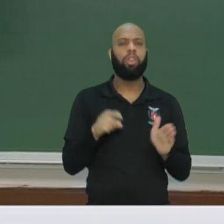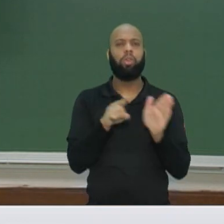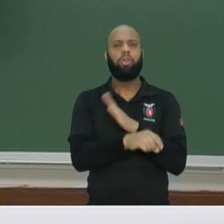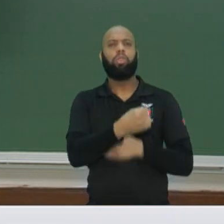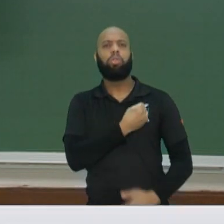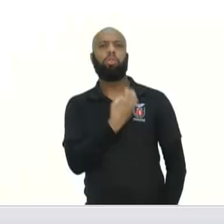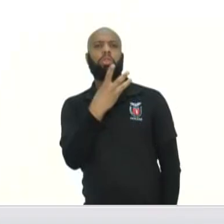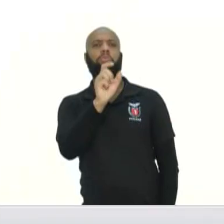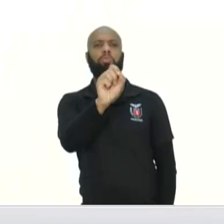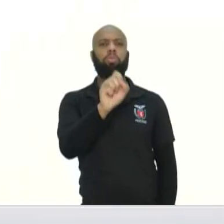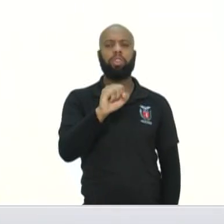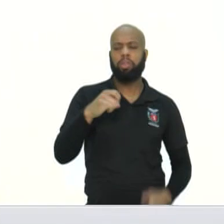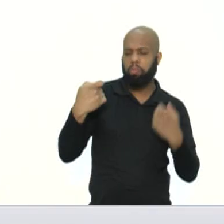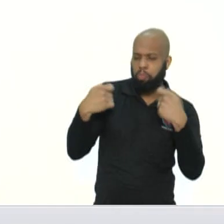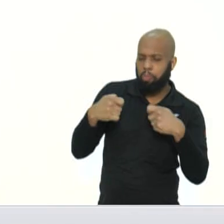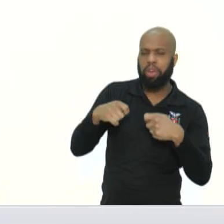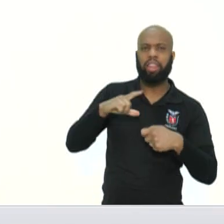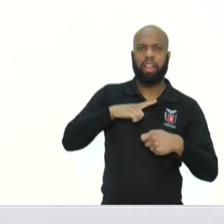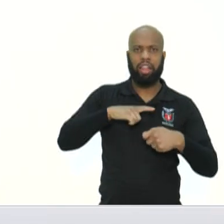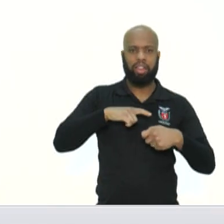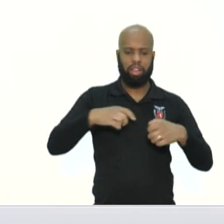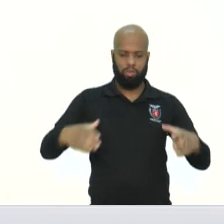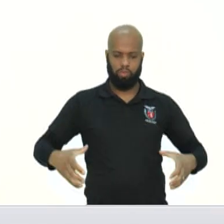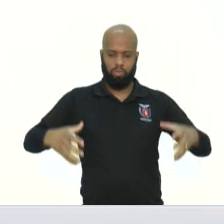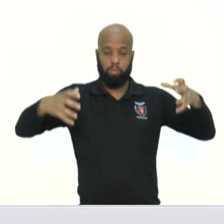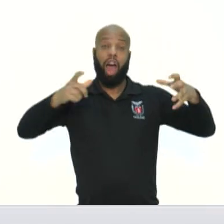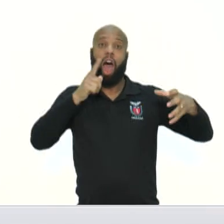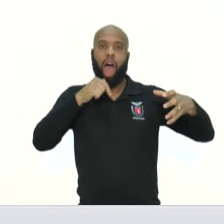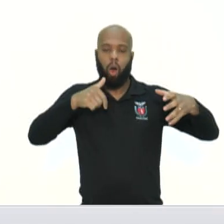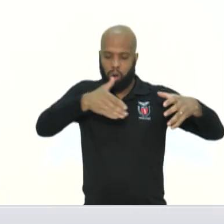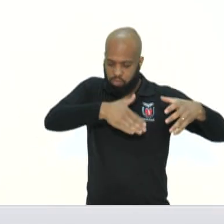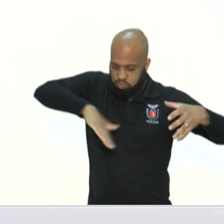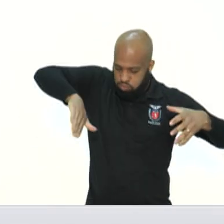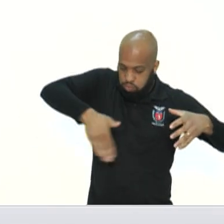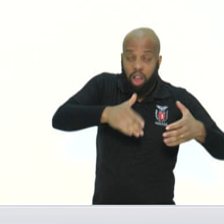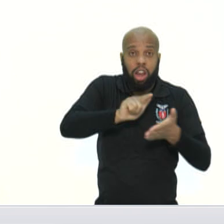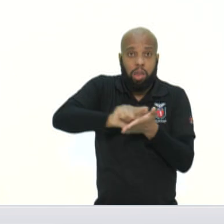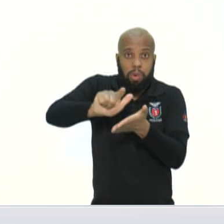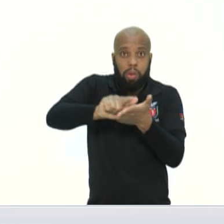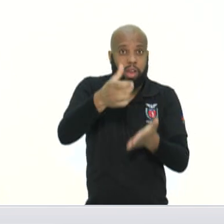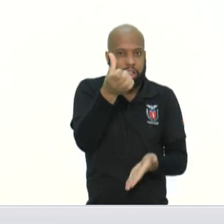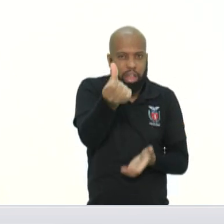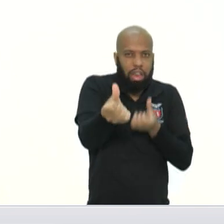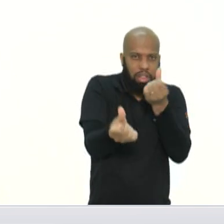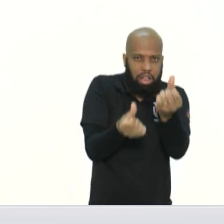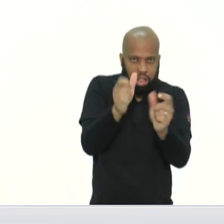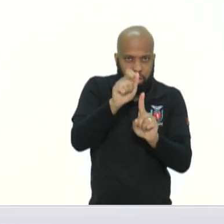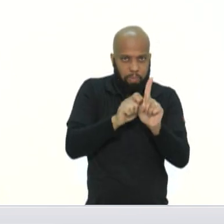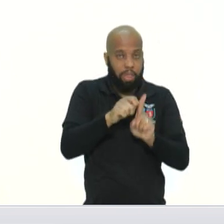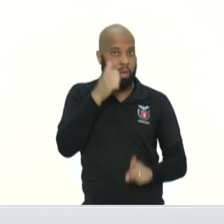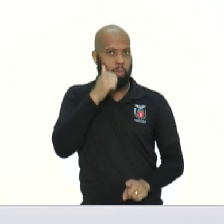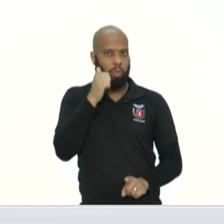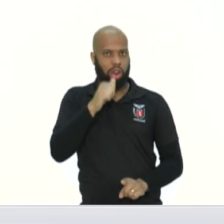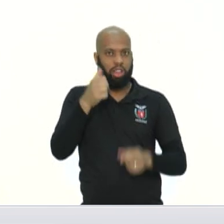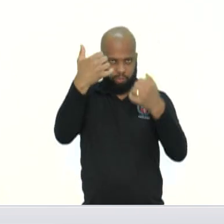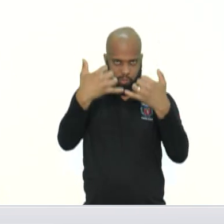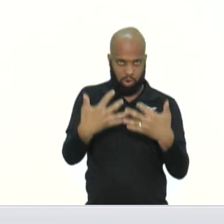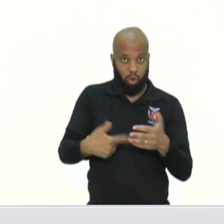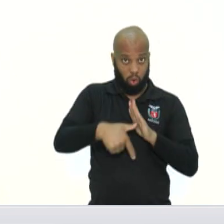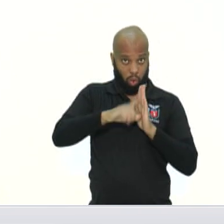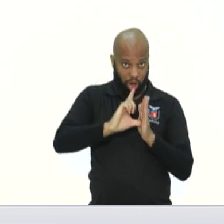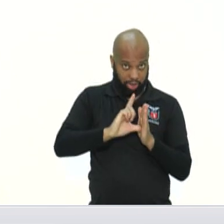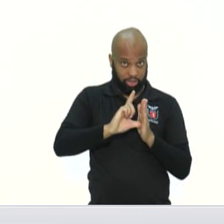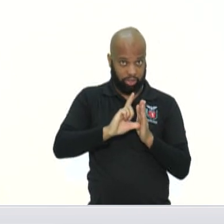é assim, ó. Se precisamos limpar as caixas d'água a cada 6 meses, que foi o que a vigilância sanitária, a moça ali falou pra